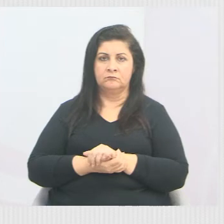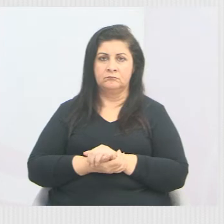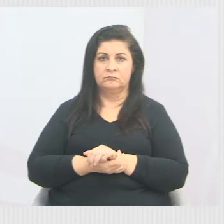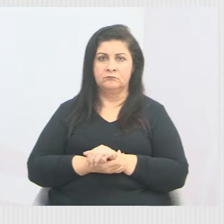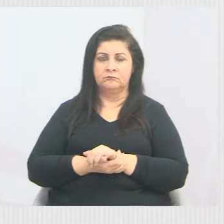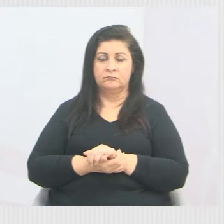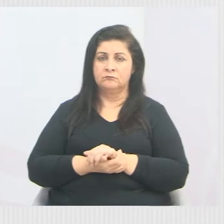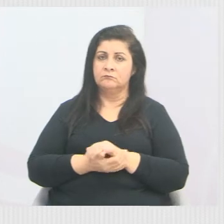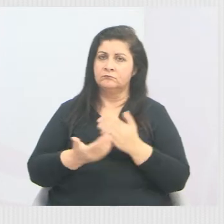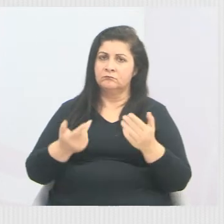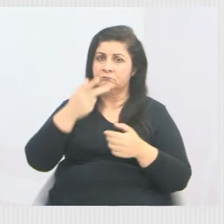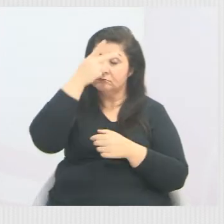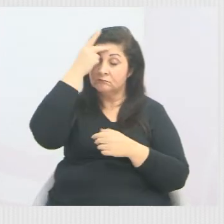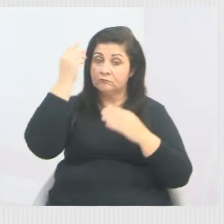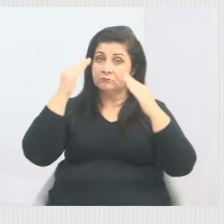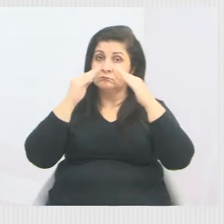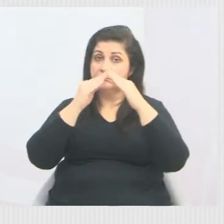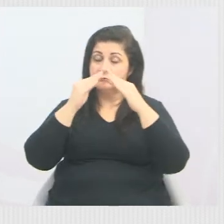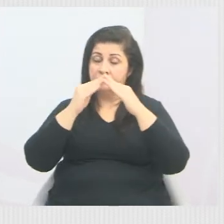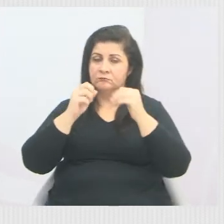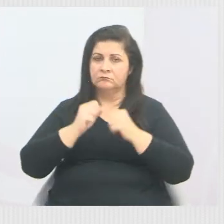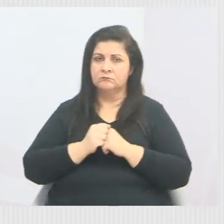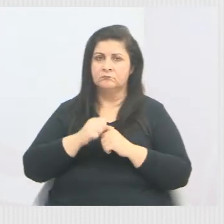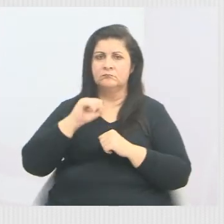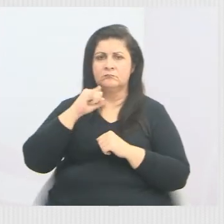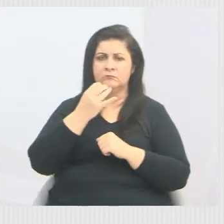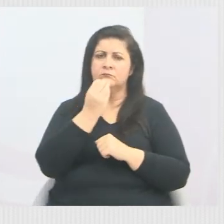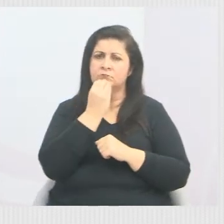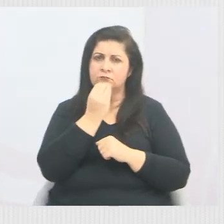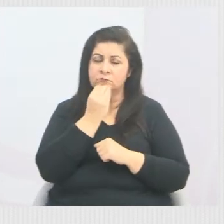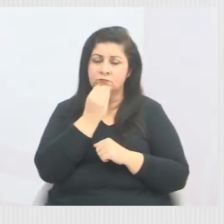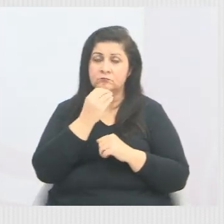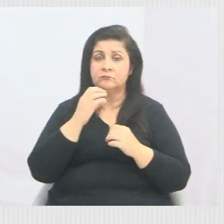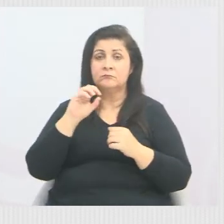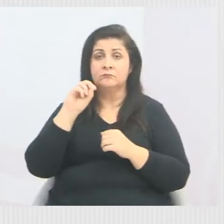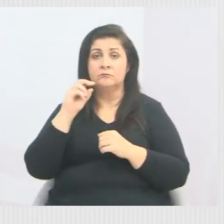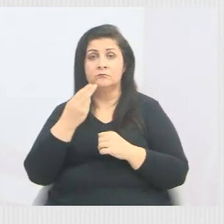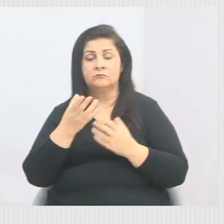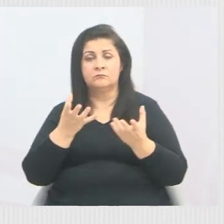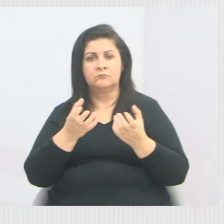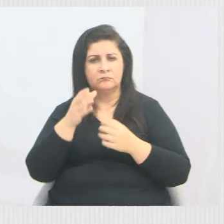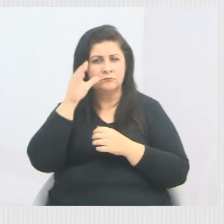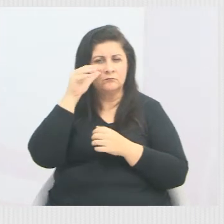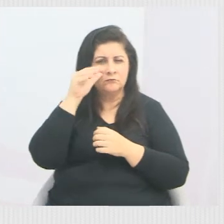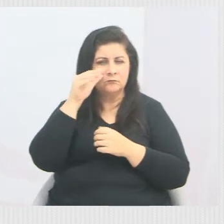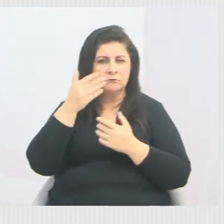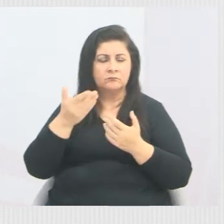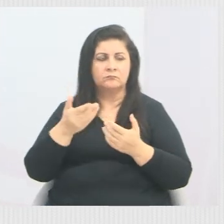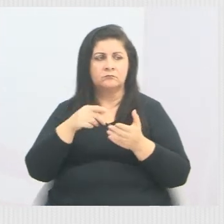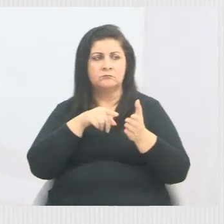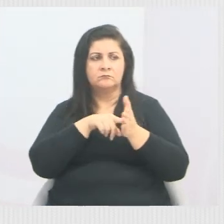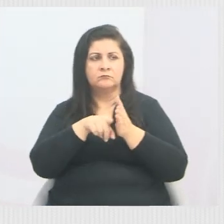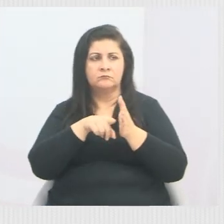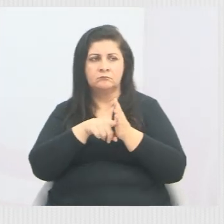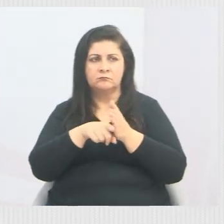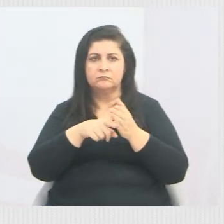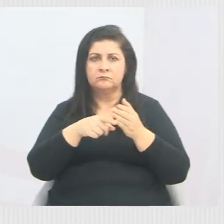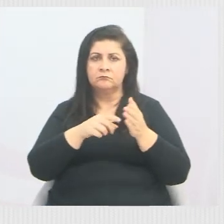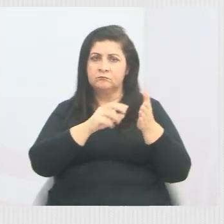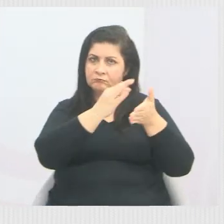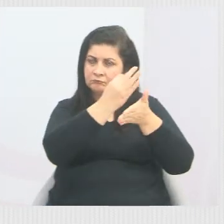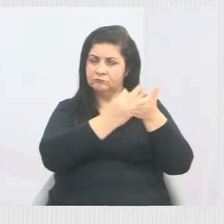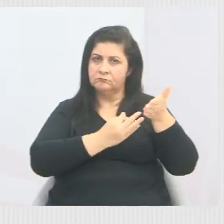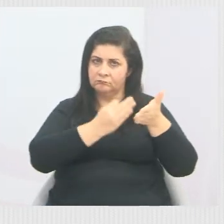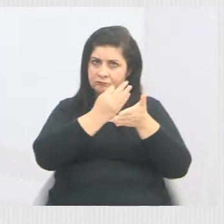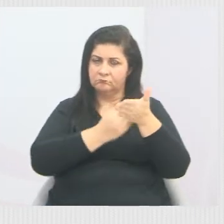Aqueles que estão em casa nos assistindo, se tiverem oportunidade ou quiserem também conhecer um pouquinho mais onde ficam esses relatórios, que aqui